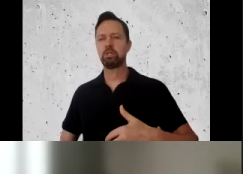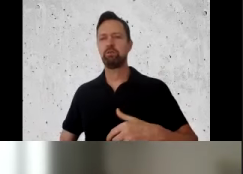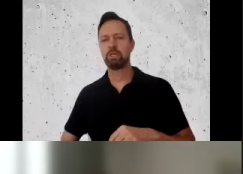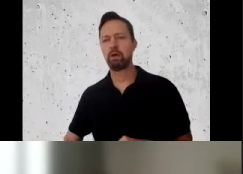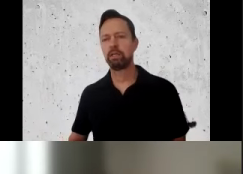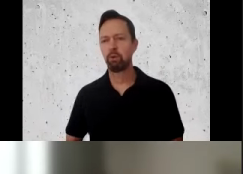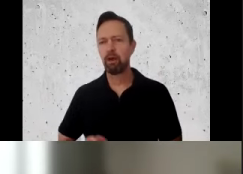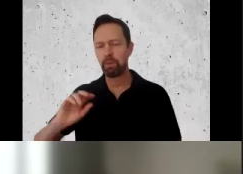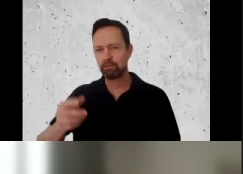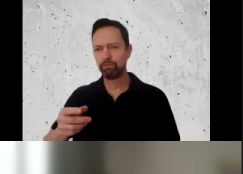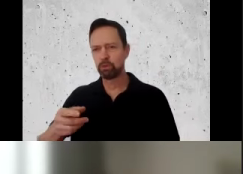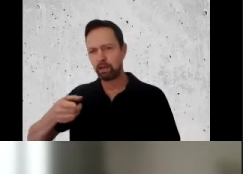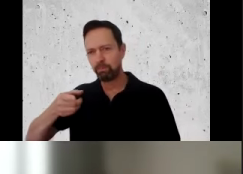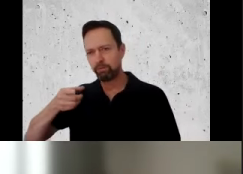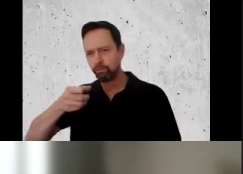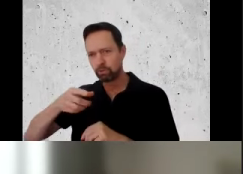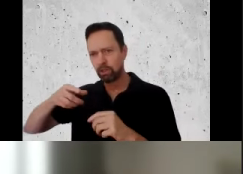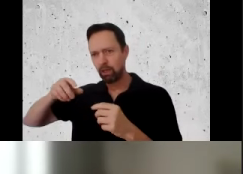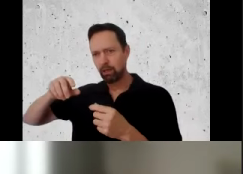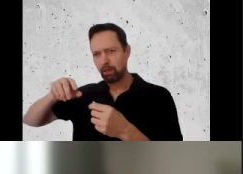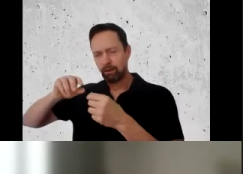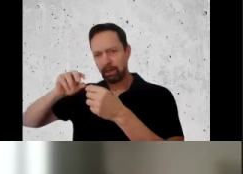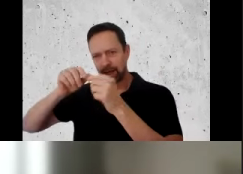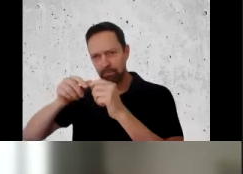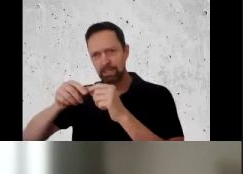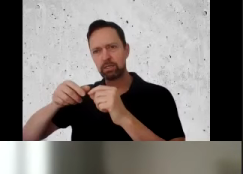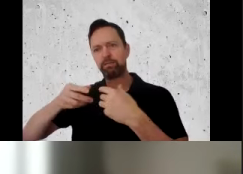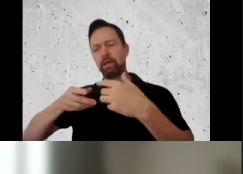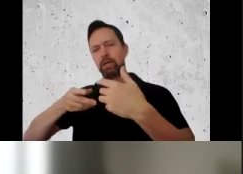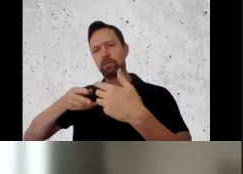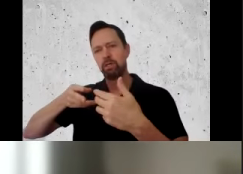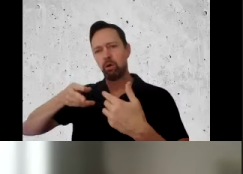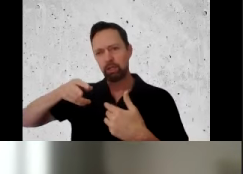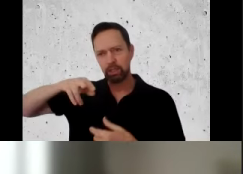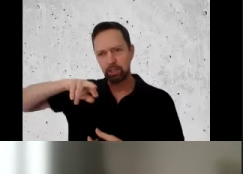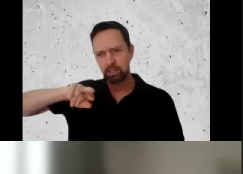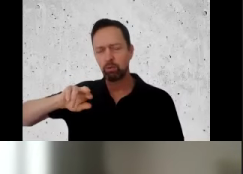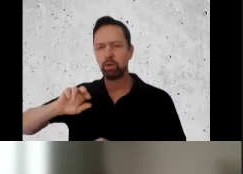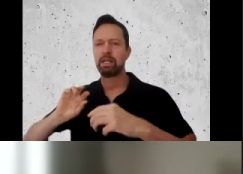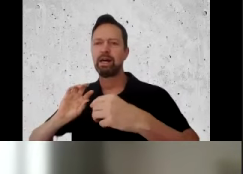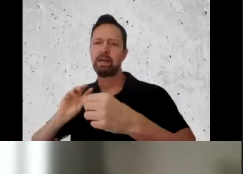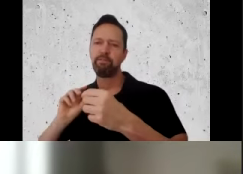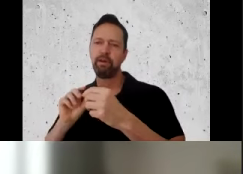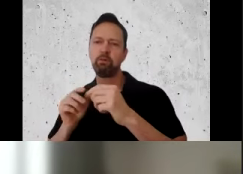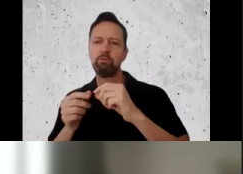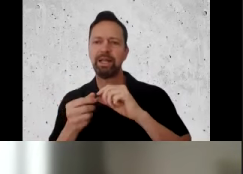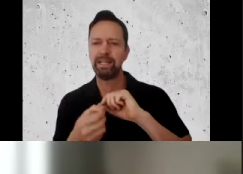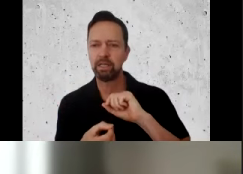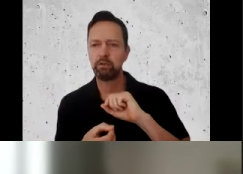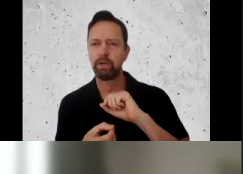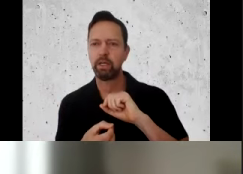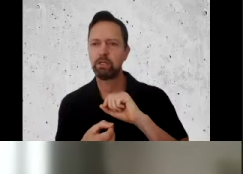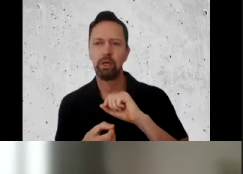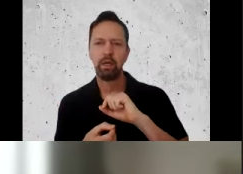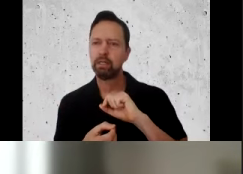especificidade de ativos, então ela não quer um parafuso, ela quer um parafuso que a cabeça é diferente e roda na direção contrária e é feito de uma